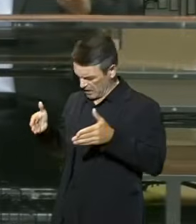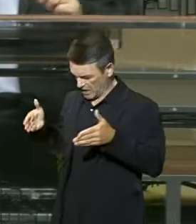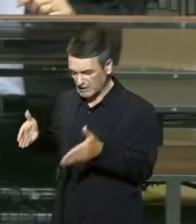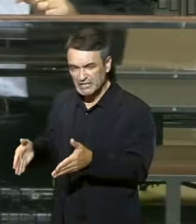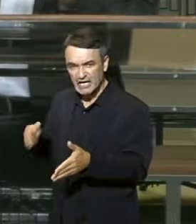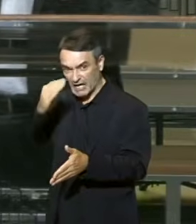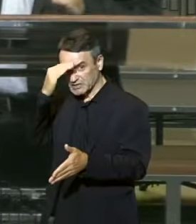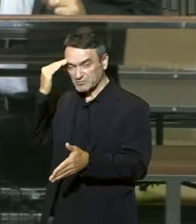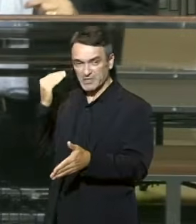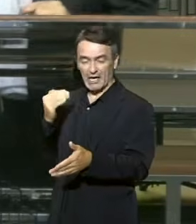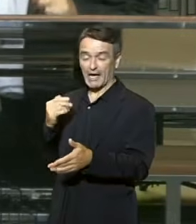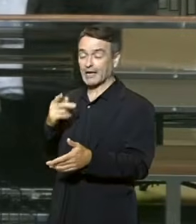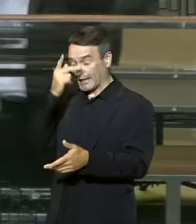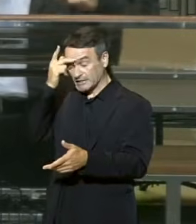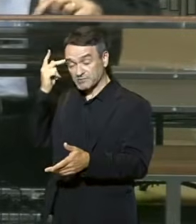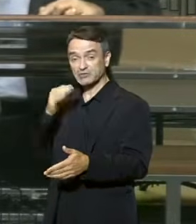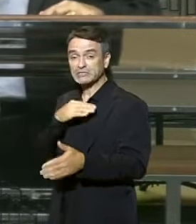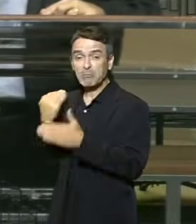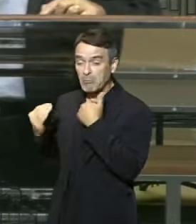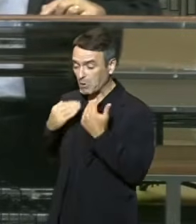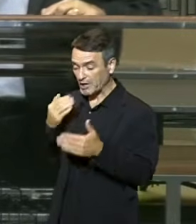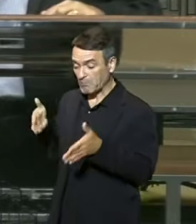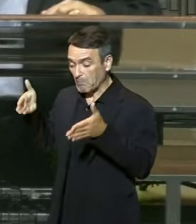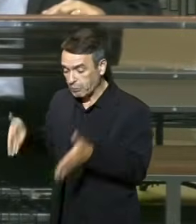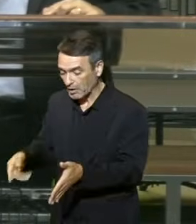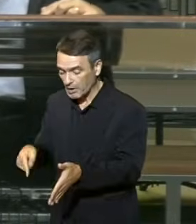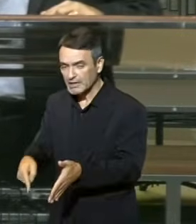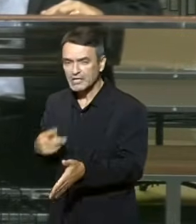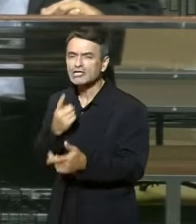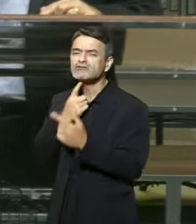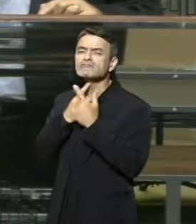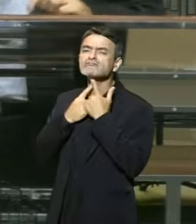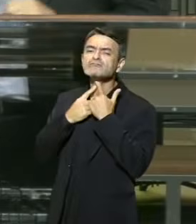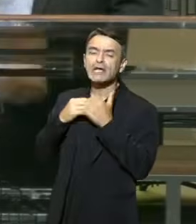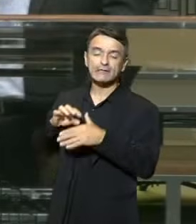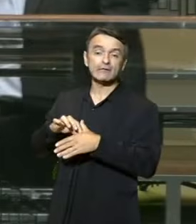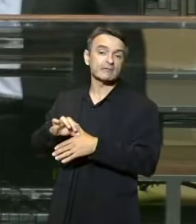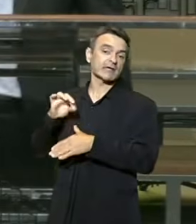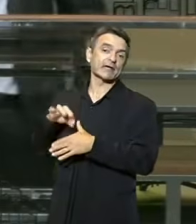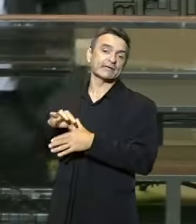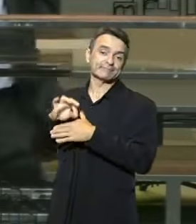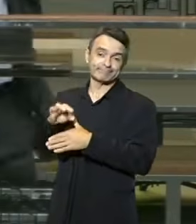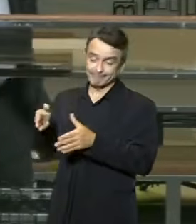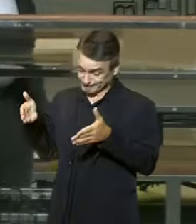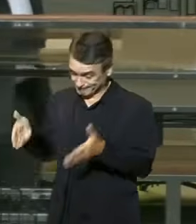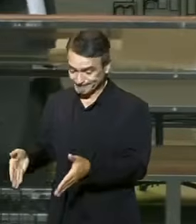as pessoas que estavam loucas de vontade de comer carne.